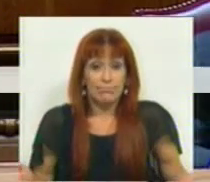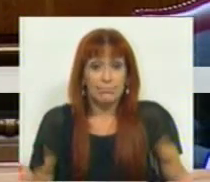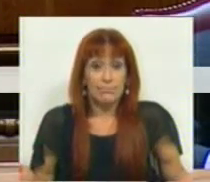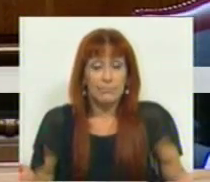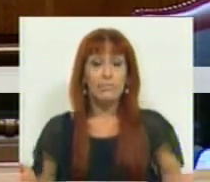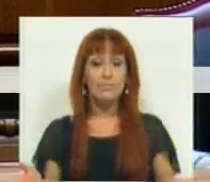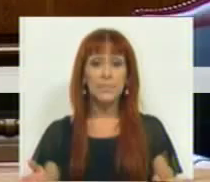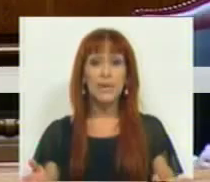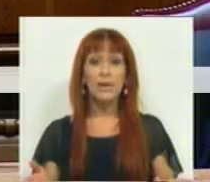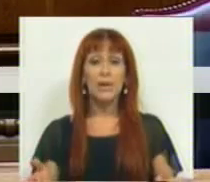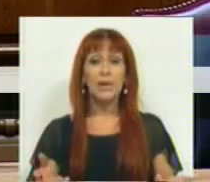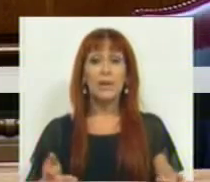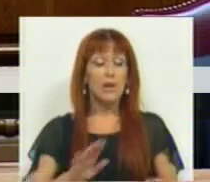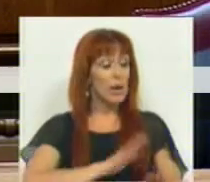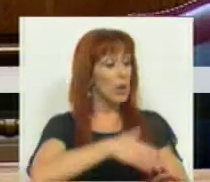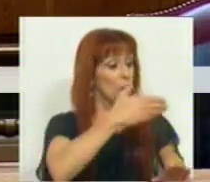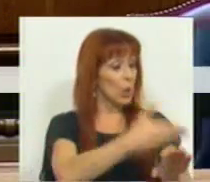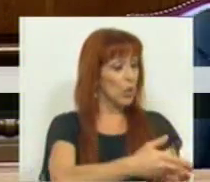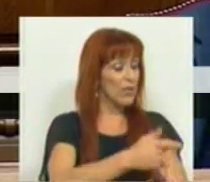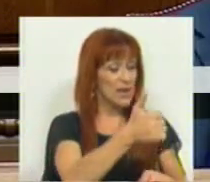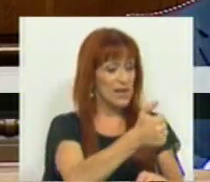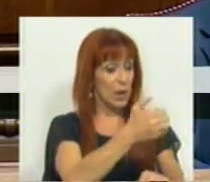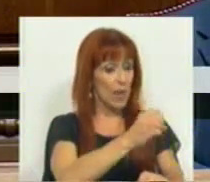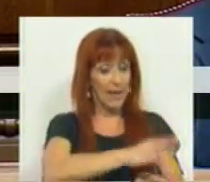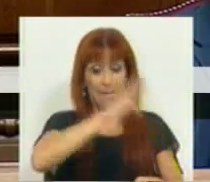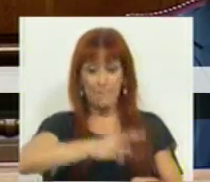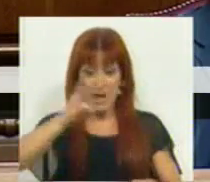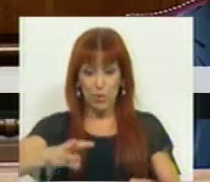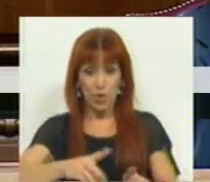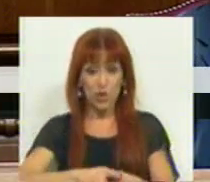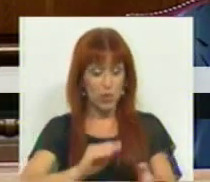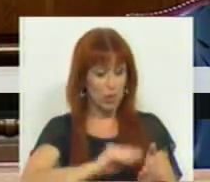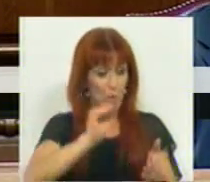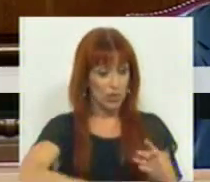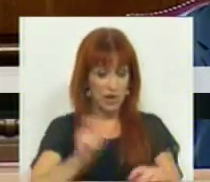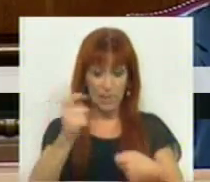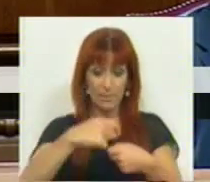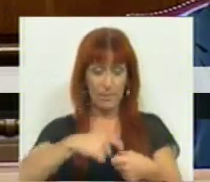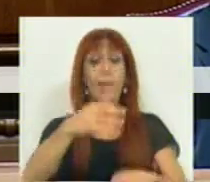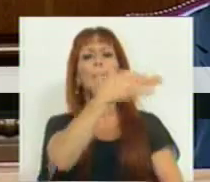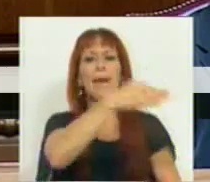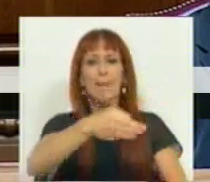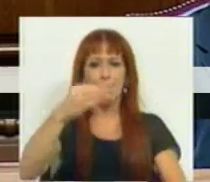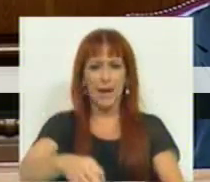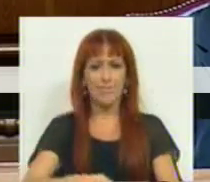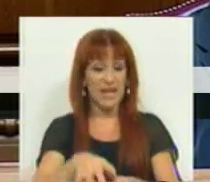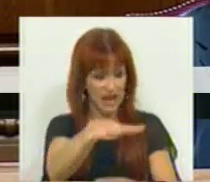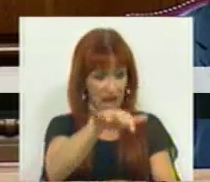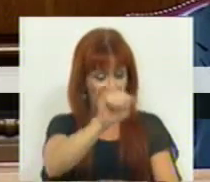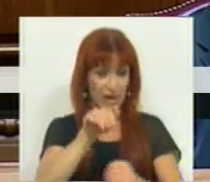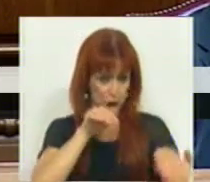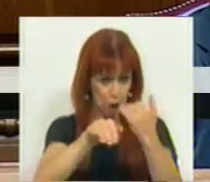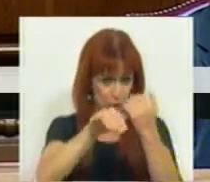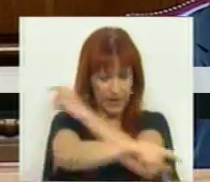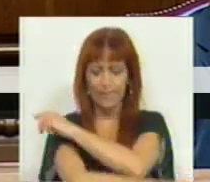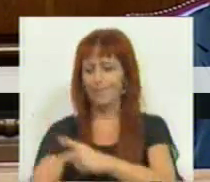que entre o reforço de 50 milhões nos contratos das parcerias público-privadas na área